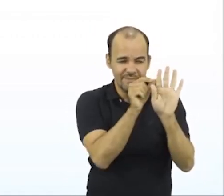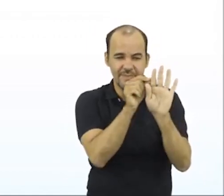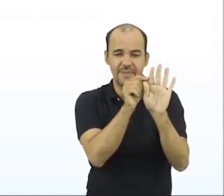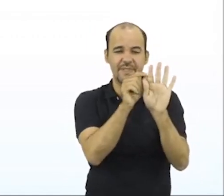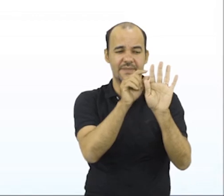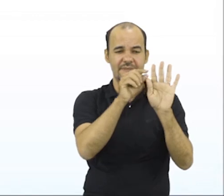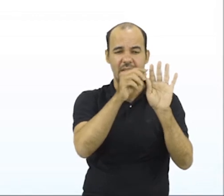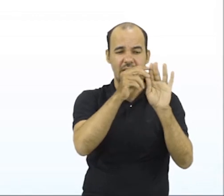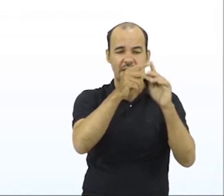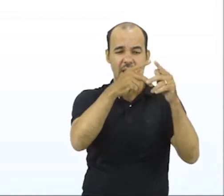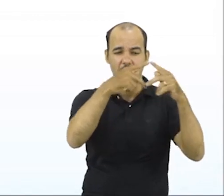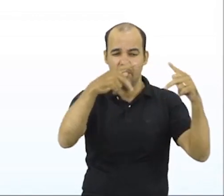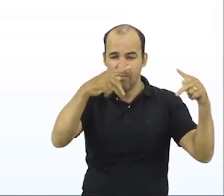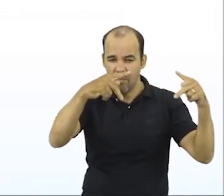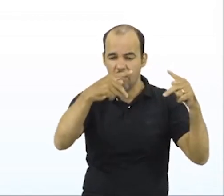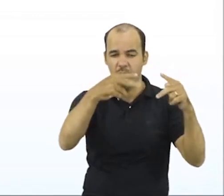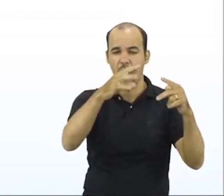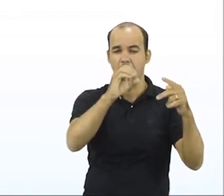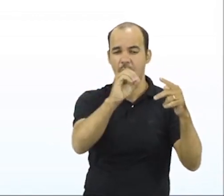aqui.